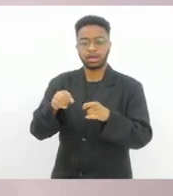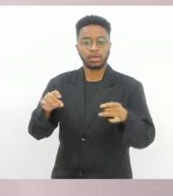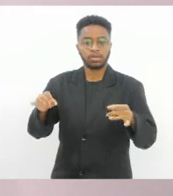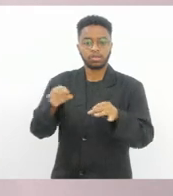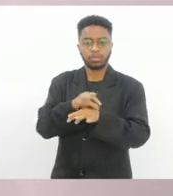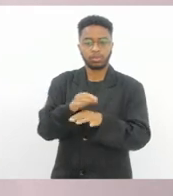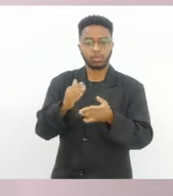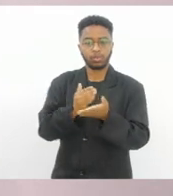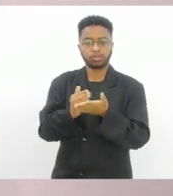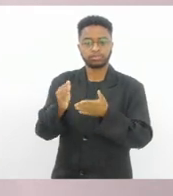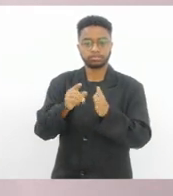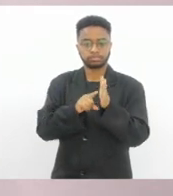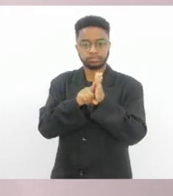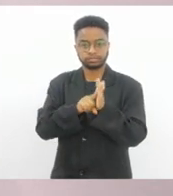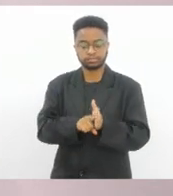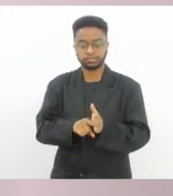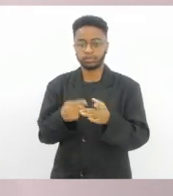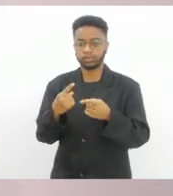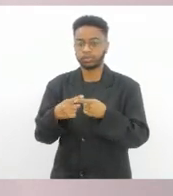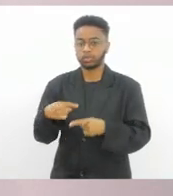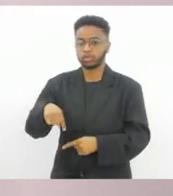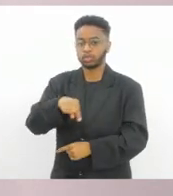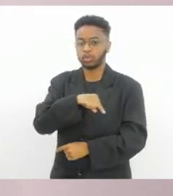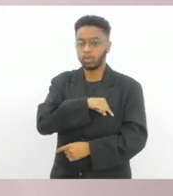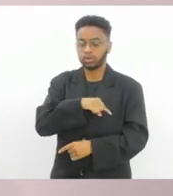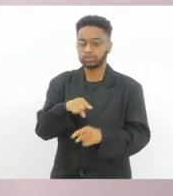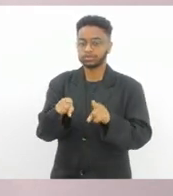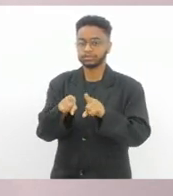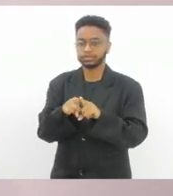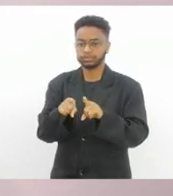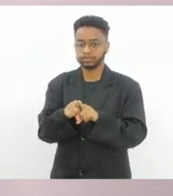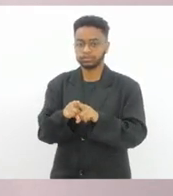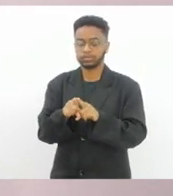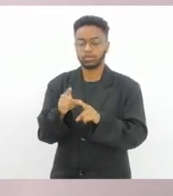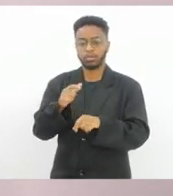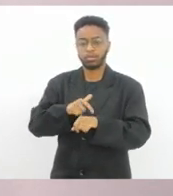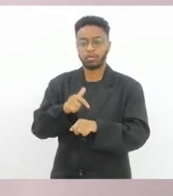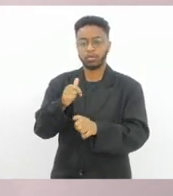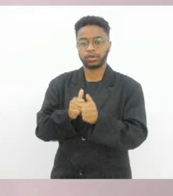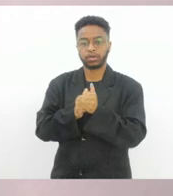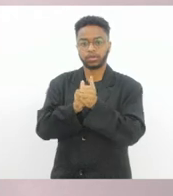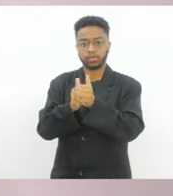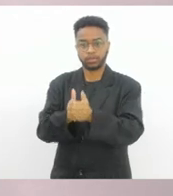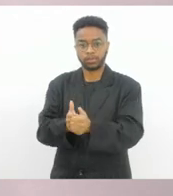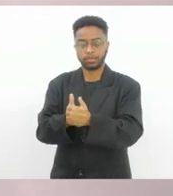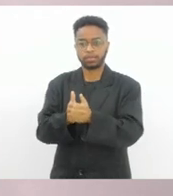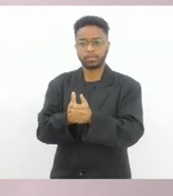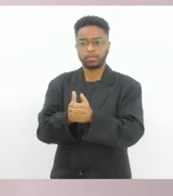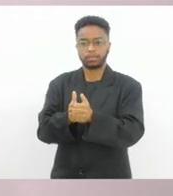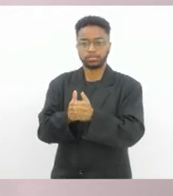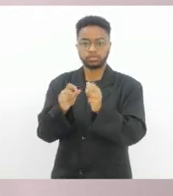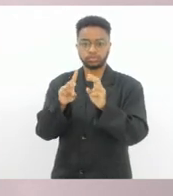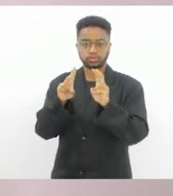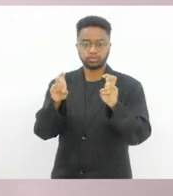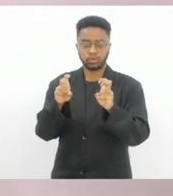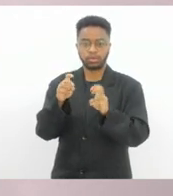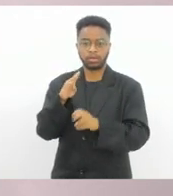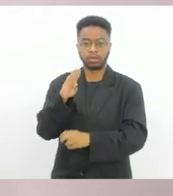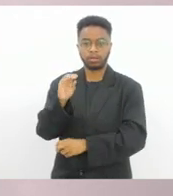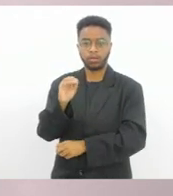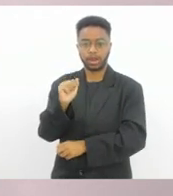as investigações, né? Nós, inclusive, no acompanhamento com relação à boate da